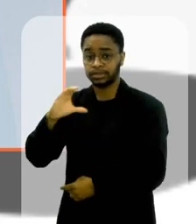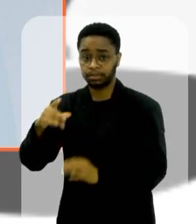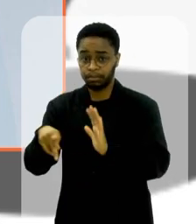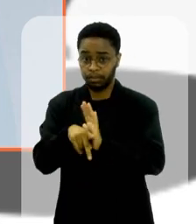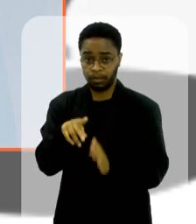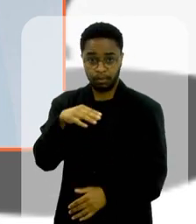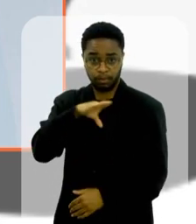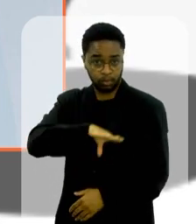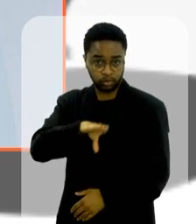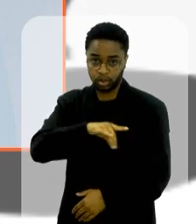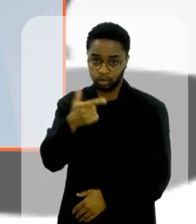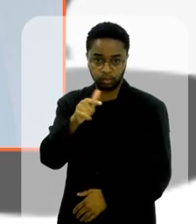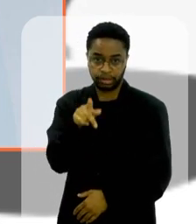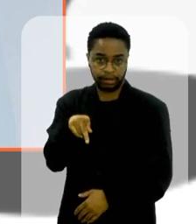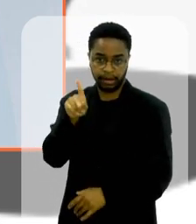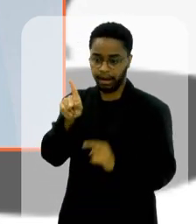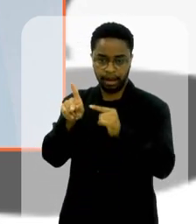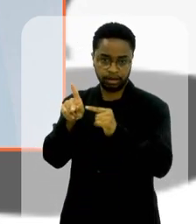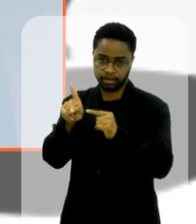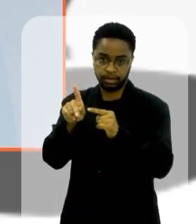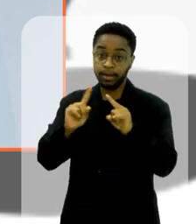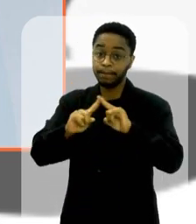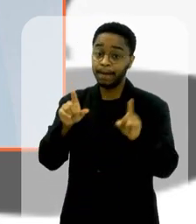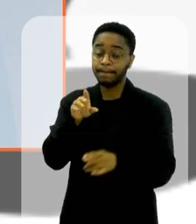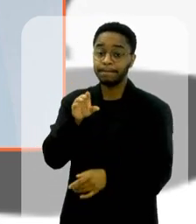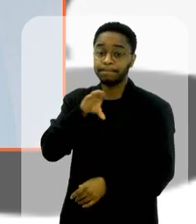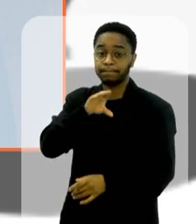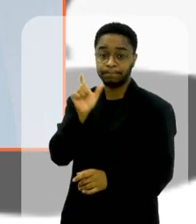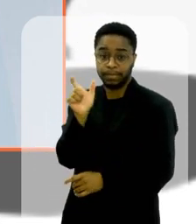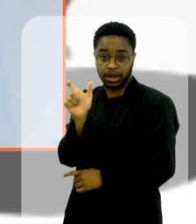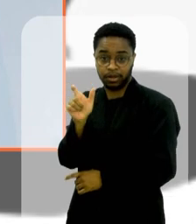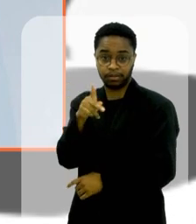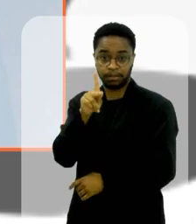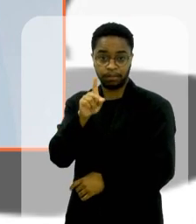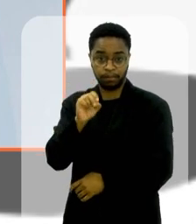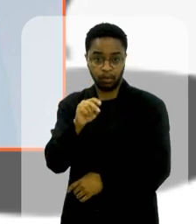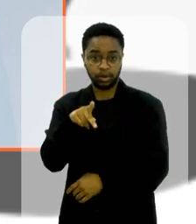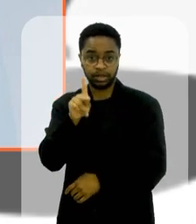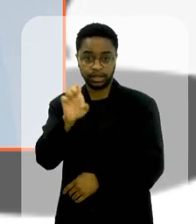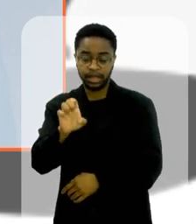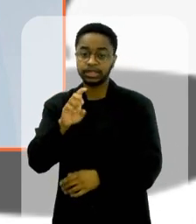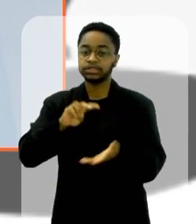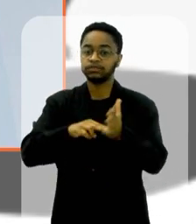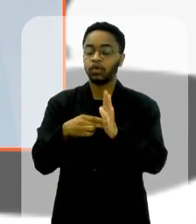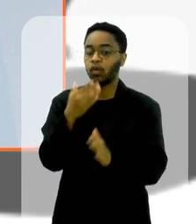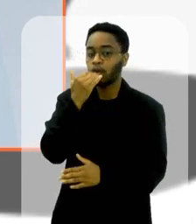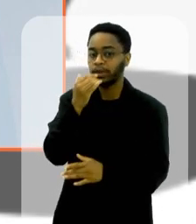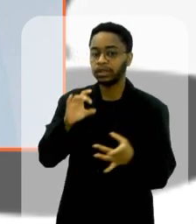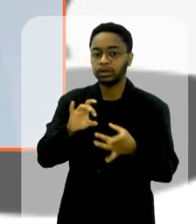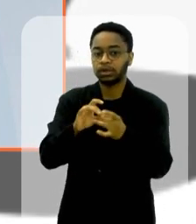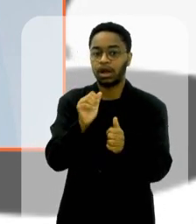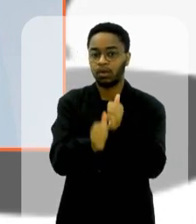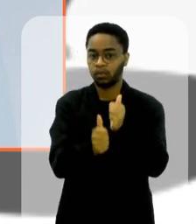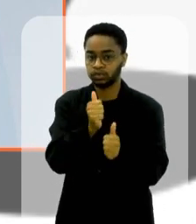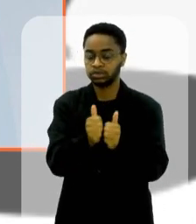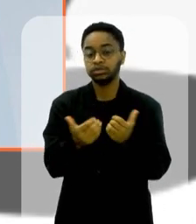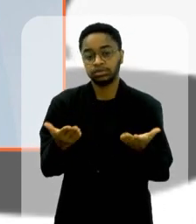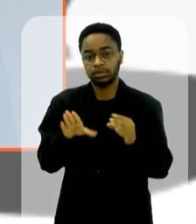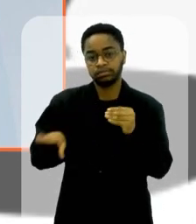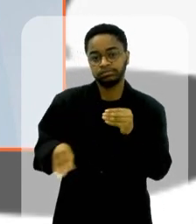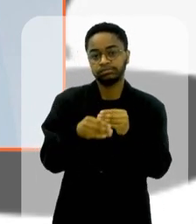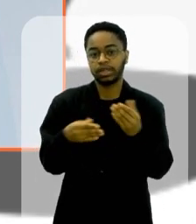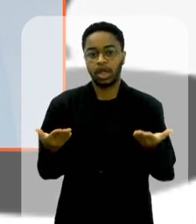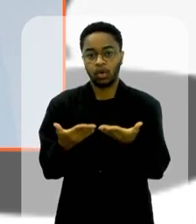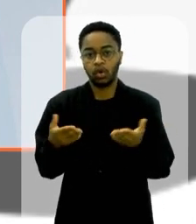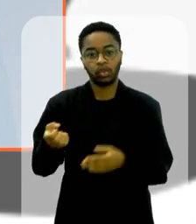em português nem comporta a letra K, mas a palavra poke, que é uma comida baseada no arroz, né? Ela